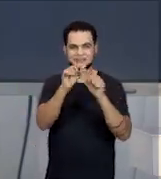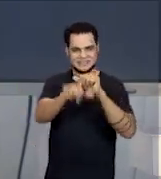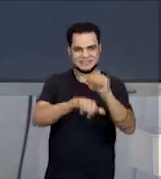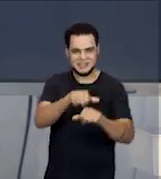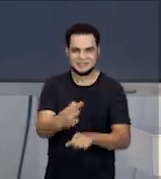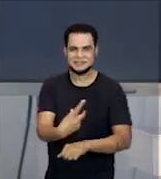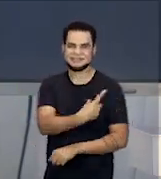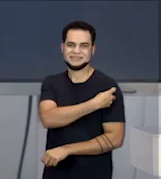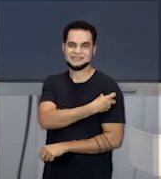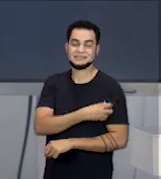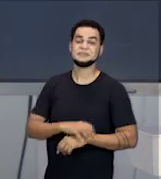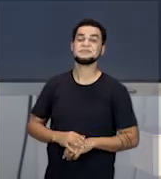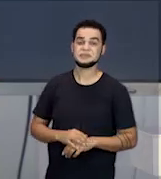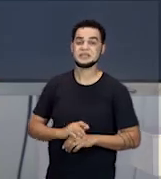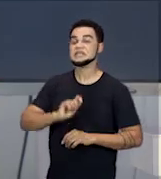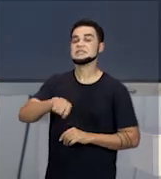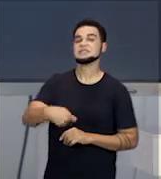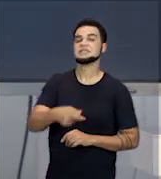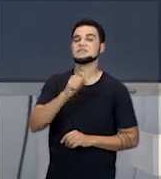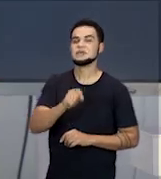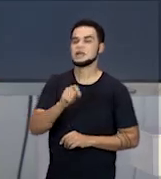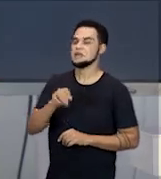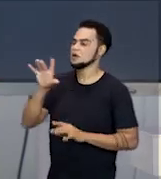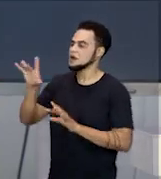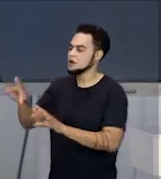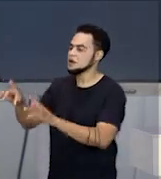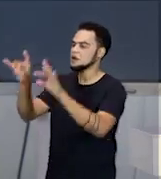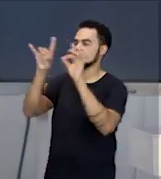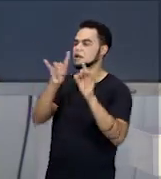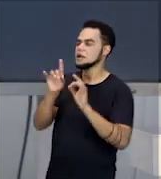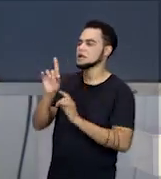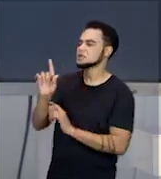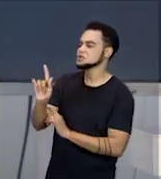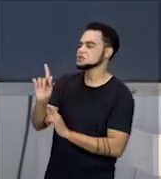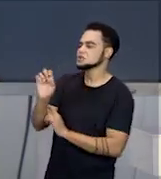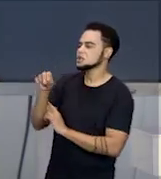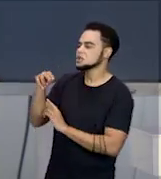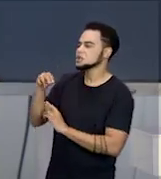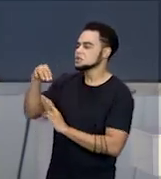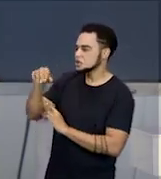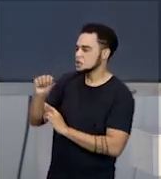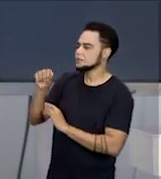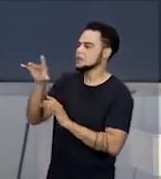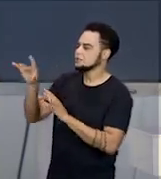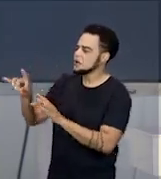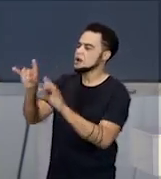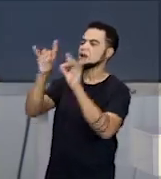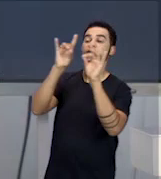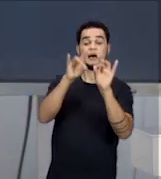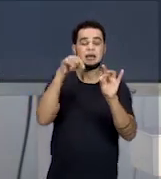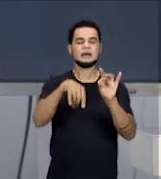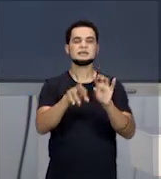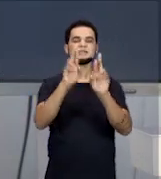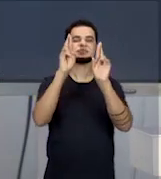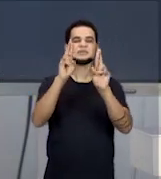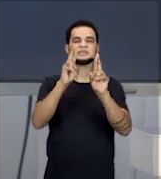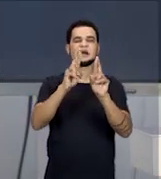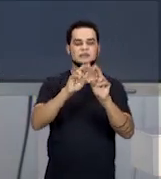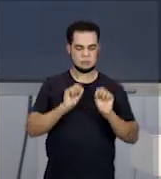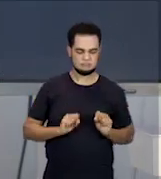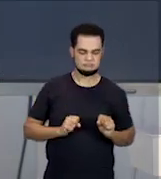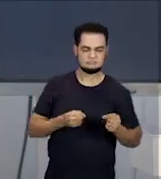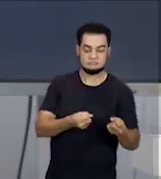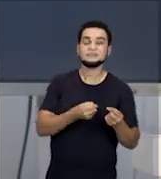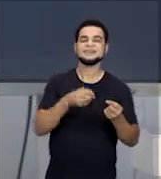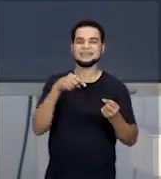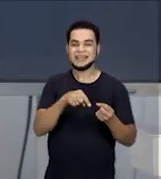o material genético, o genoma responsável aí, pela resposta imunológica que vai identificar aí o novo